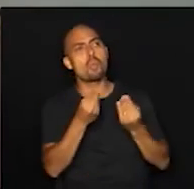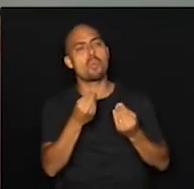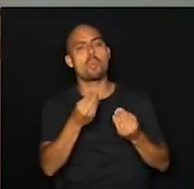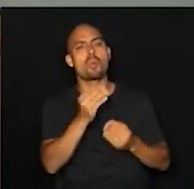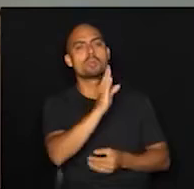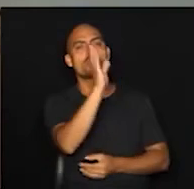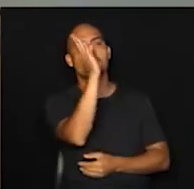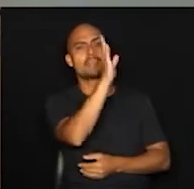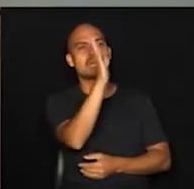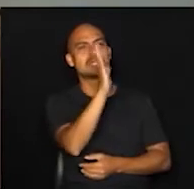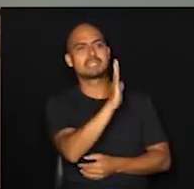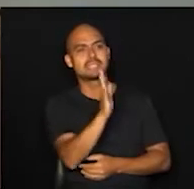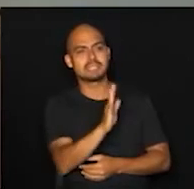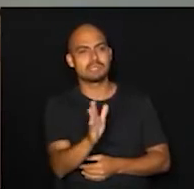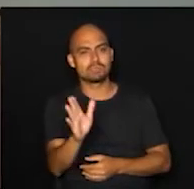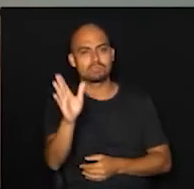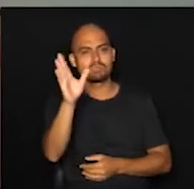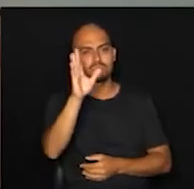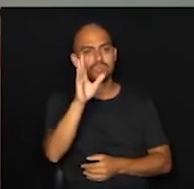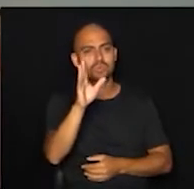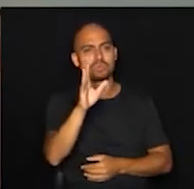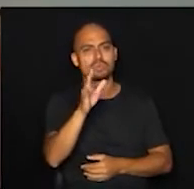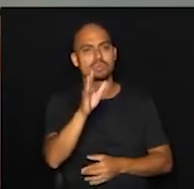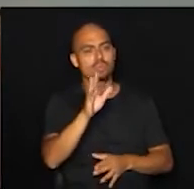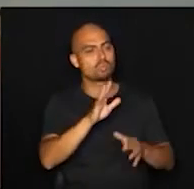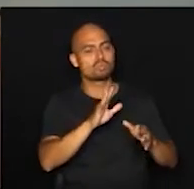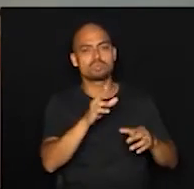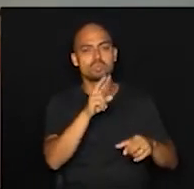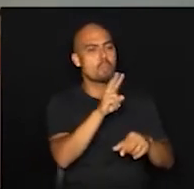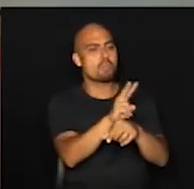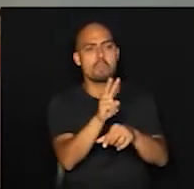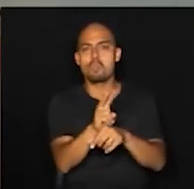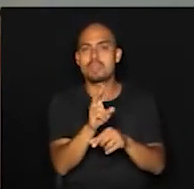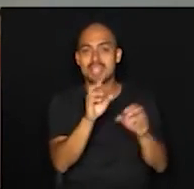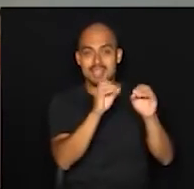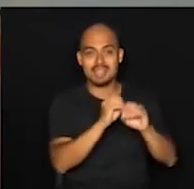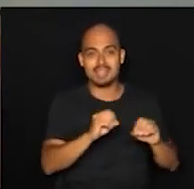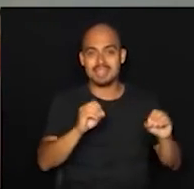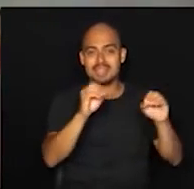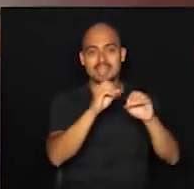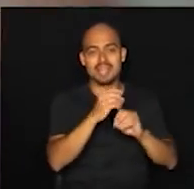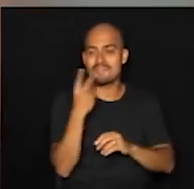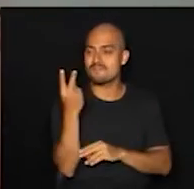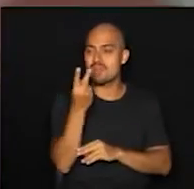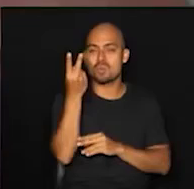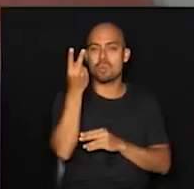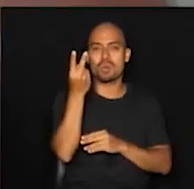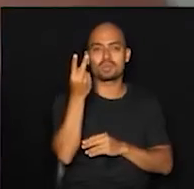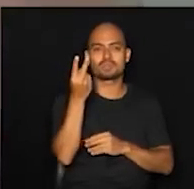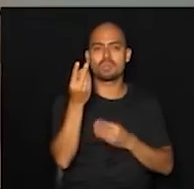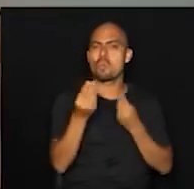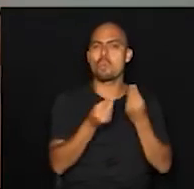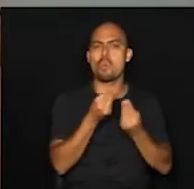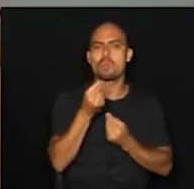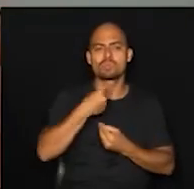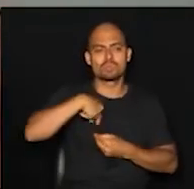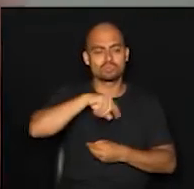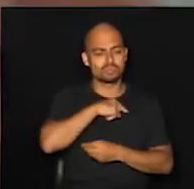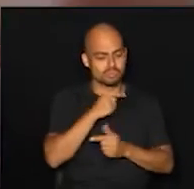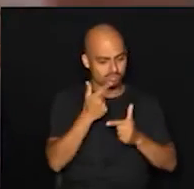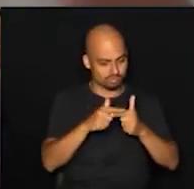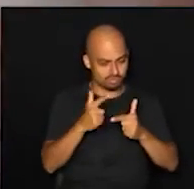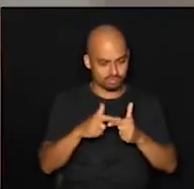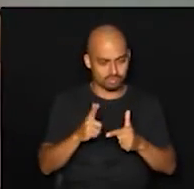Brasil, ele não cuida de si, ele não se conhece, ele não se dá valor, ele não... Como que a gente tem um problema,